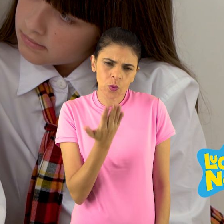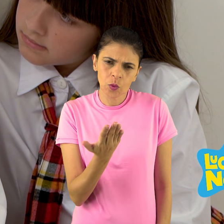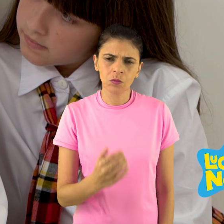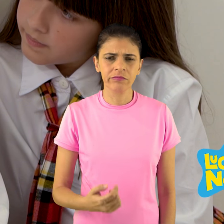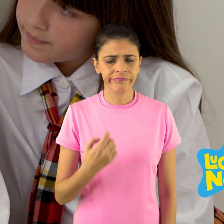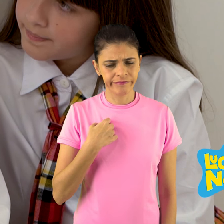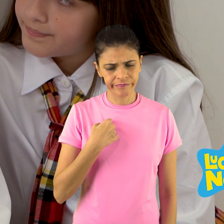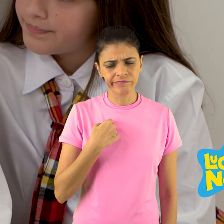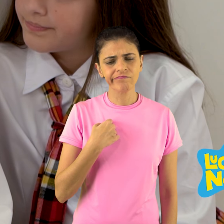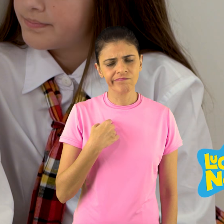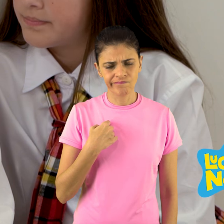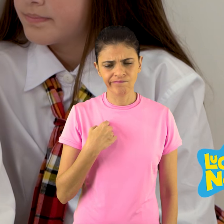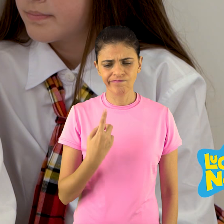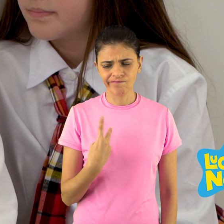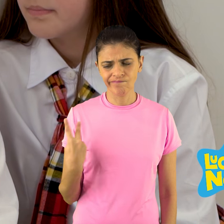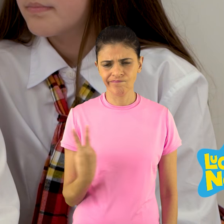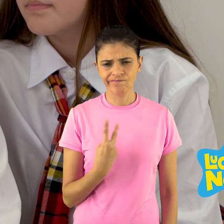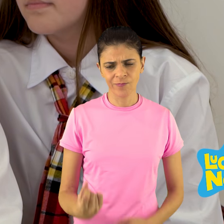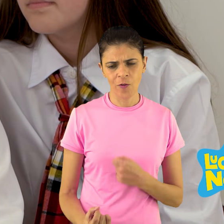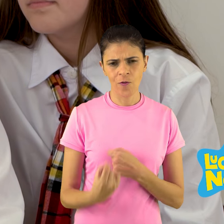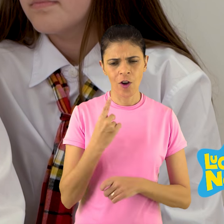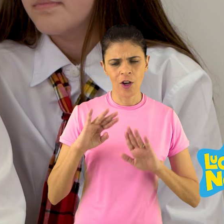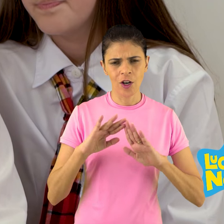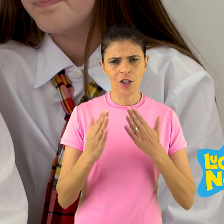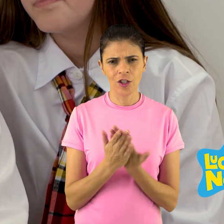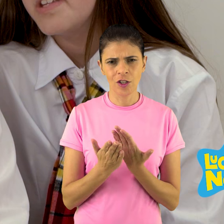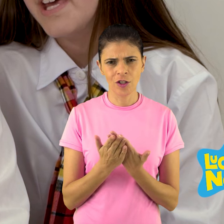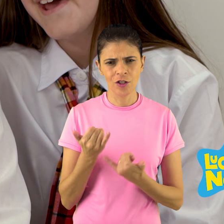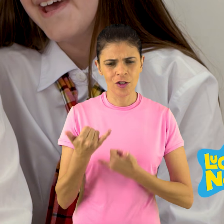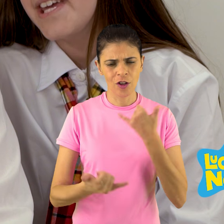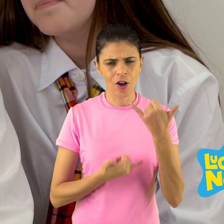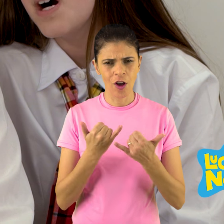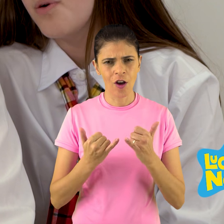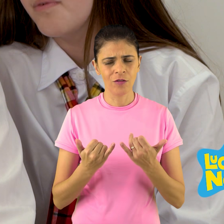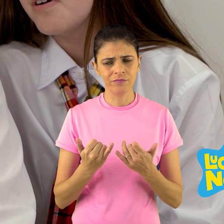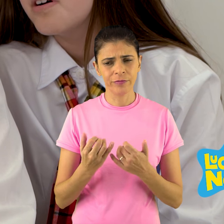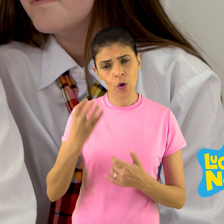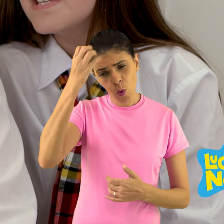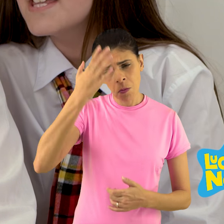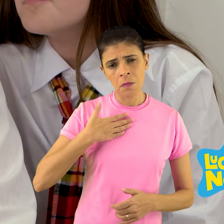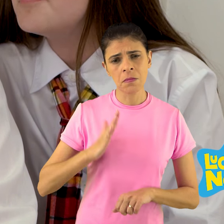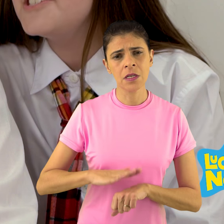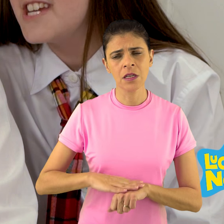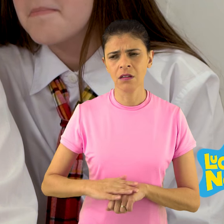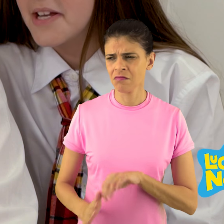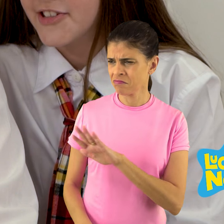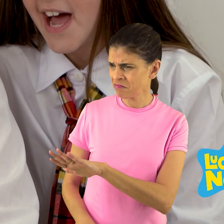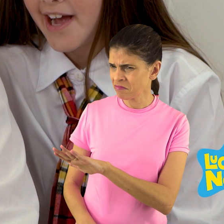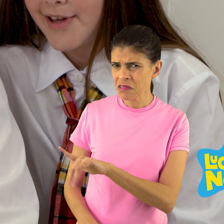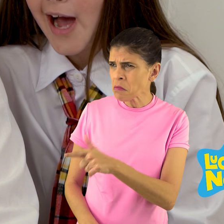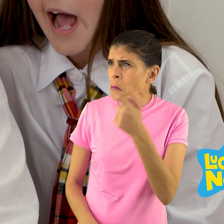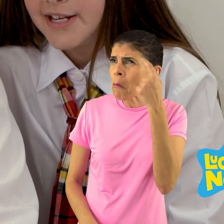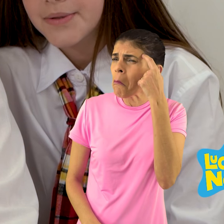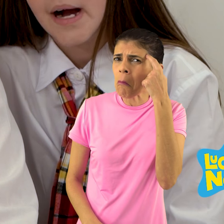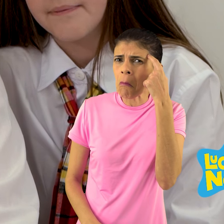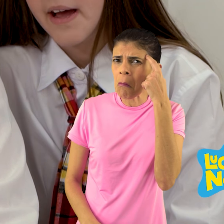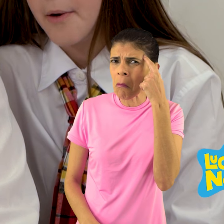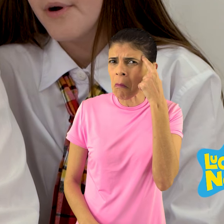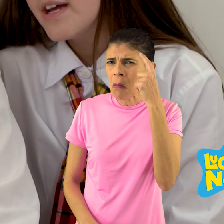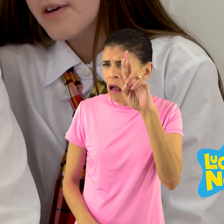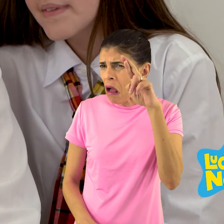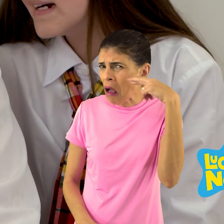Por minha culpa, estamos fora dos Jogos Escolares. Ei, irmão, você não podia imaginar que a Raíssa